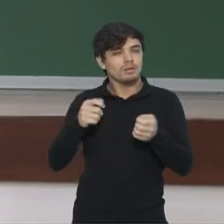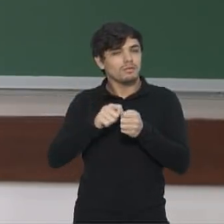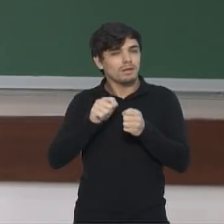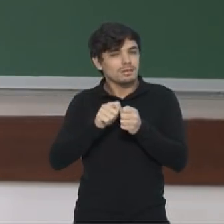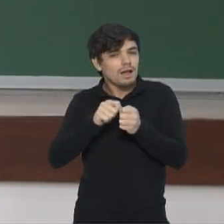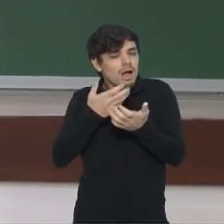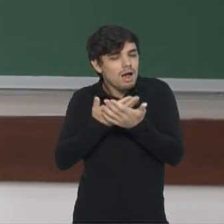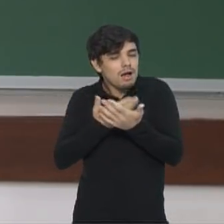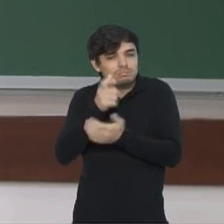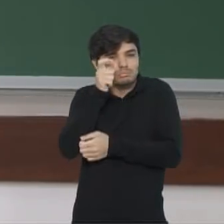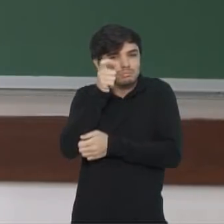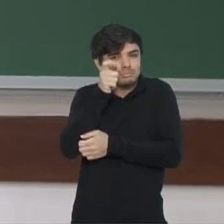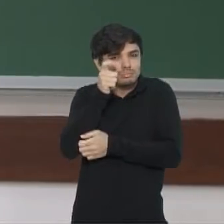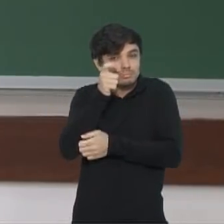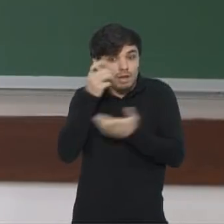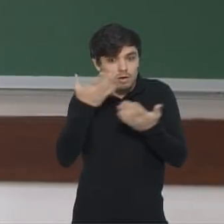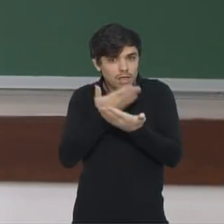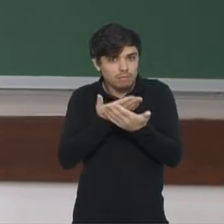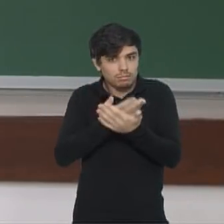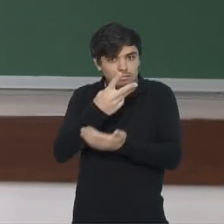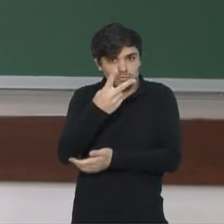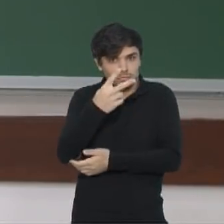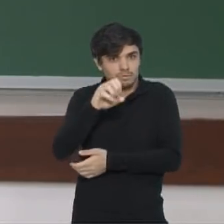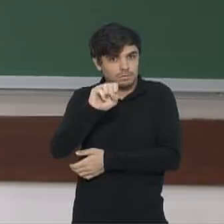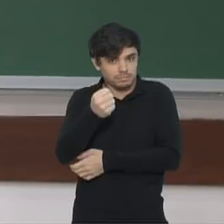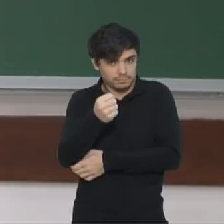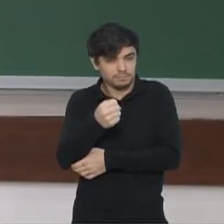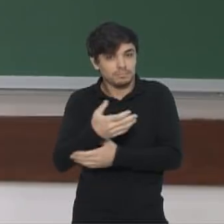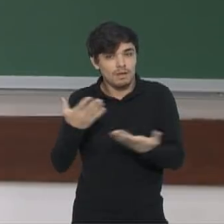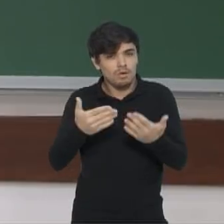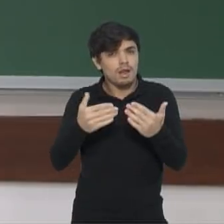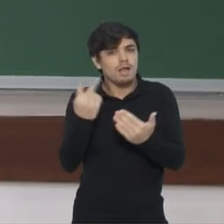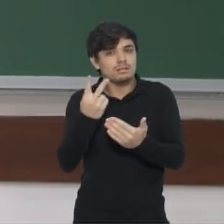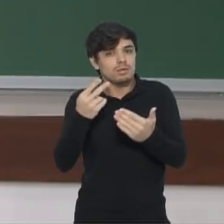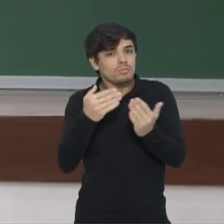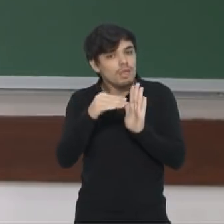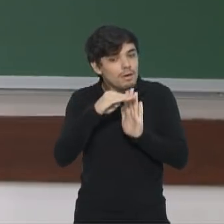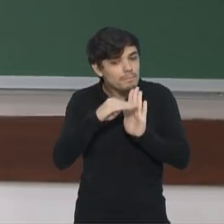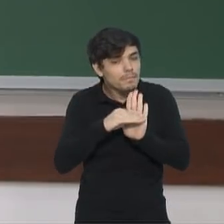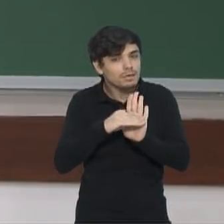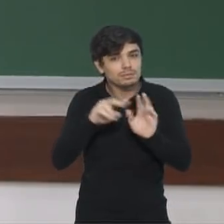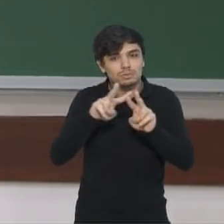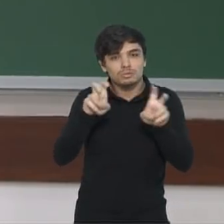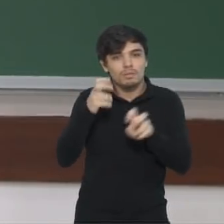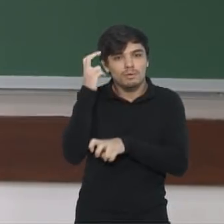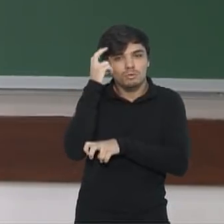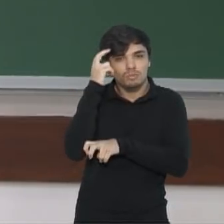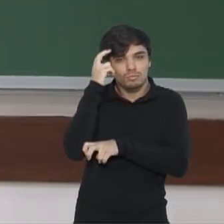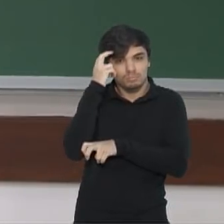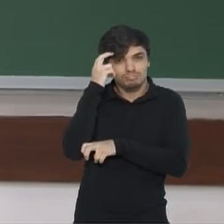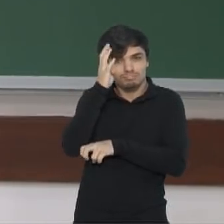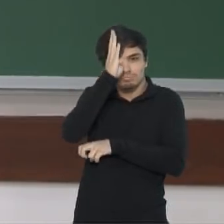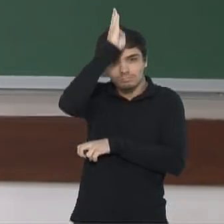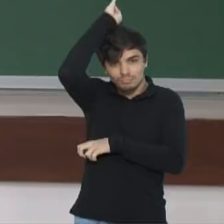interessante. É a aula 28, nós vamos fazer a segunda parte da aula sobre cultura romana.